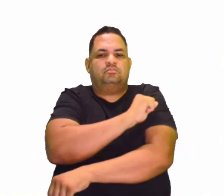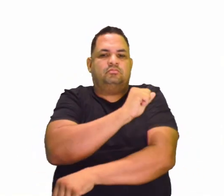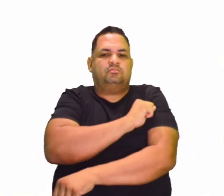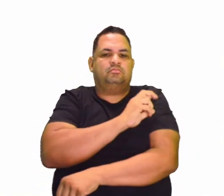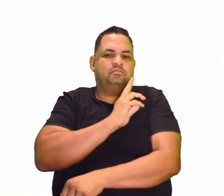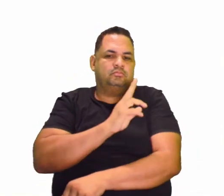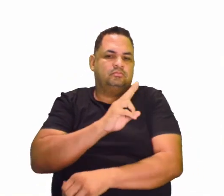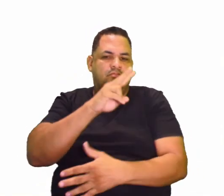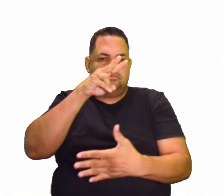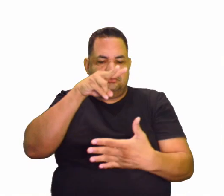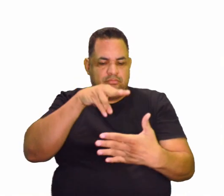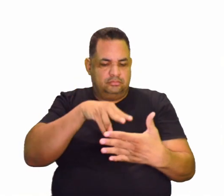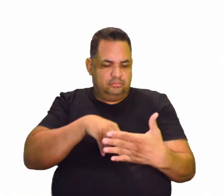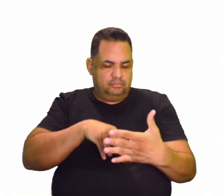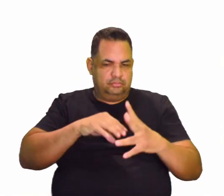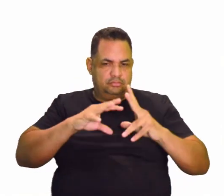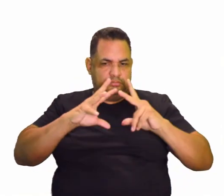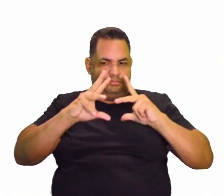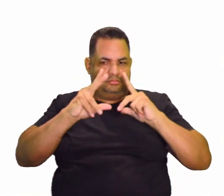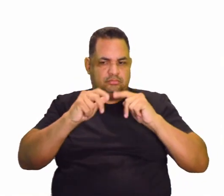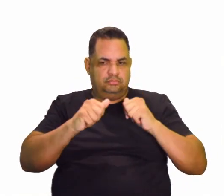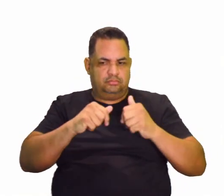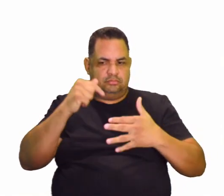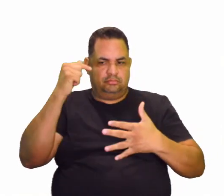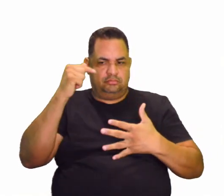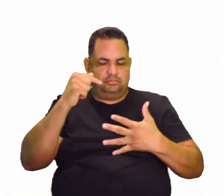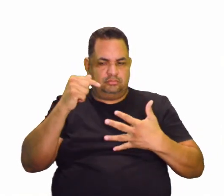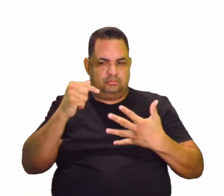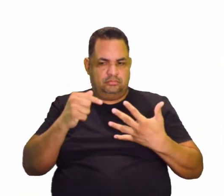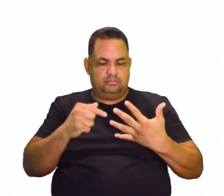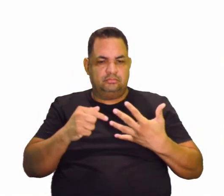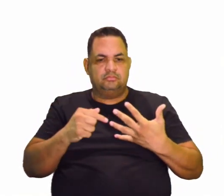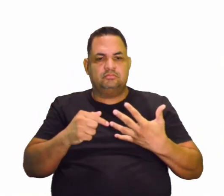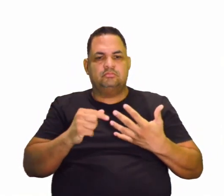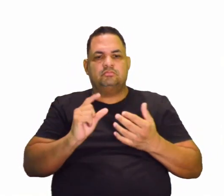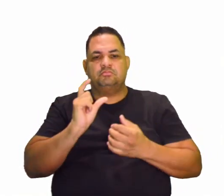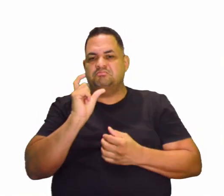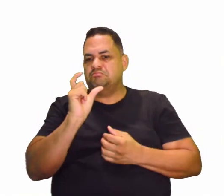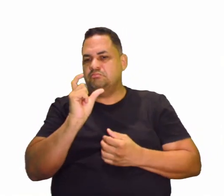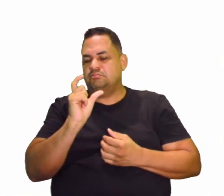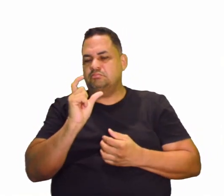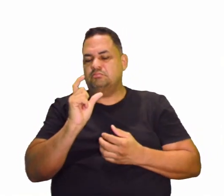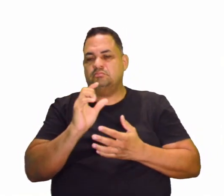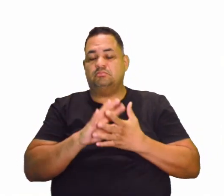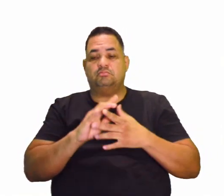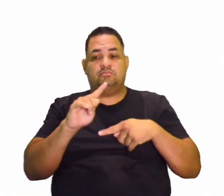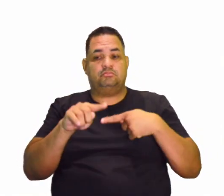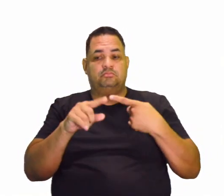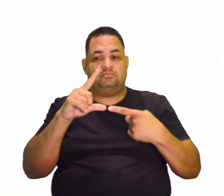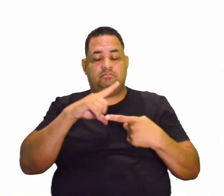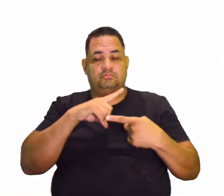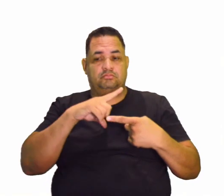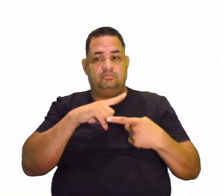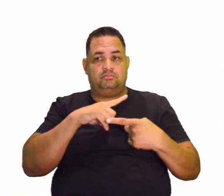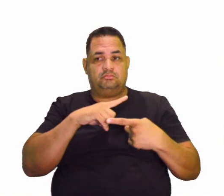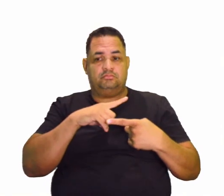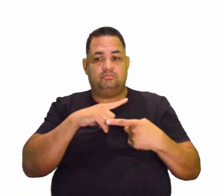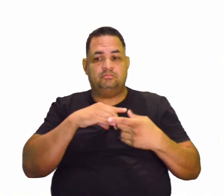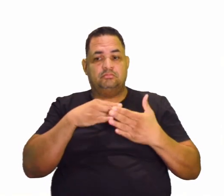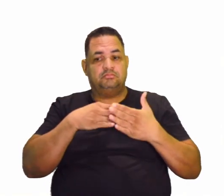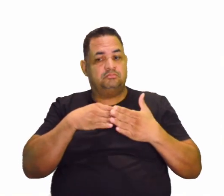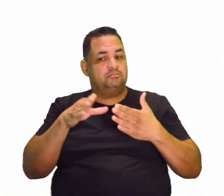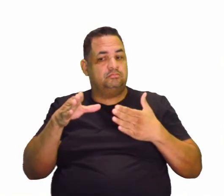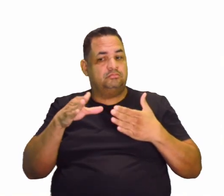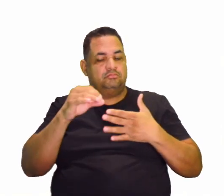leia toda a asserção, não leia só um pedaço não, que daí lá na frente tem algo que exclui